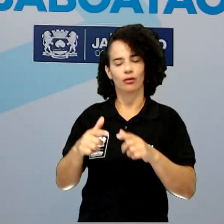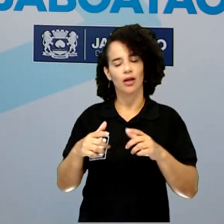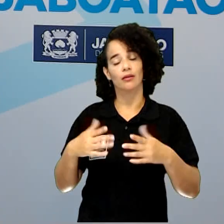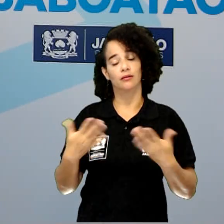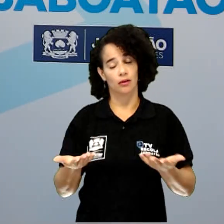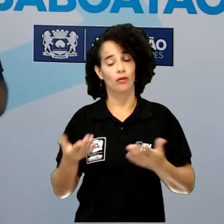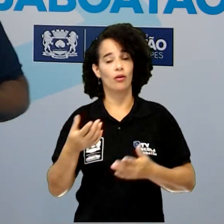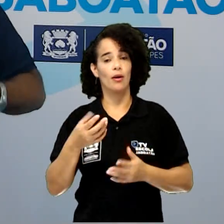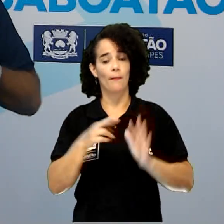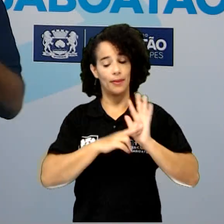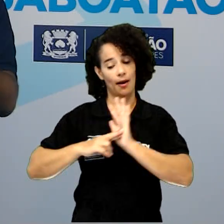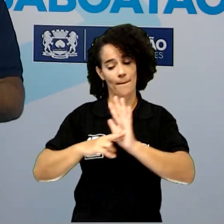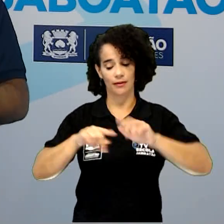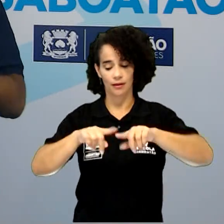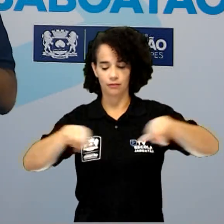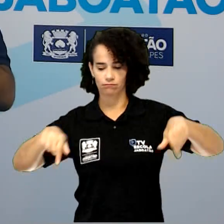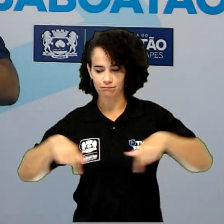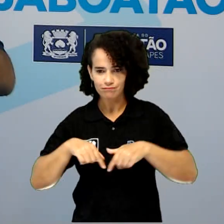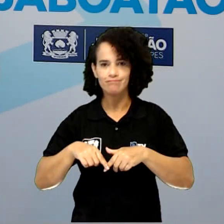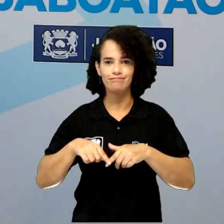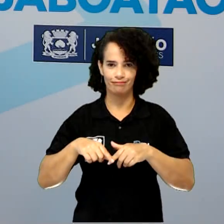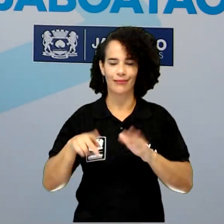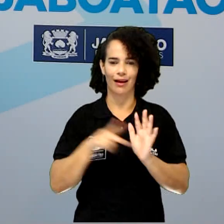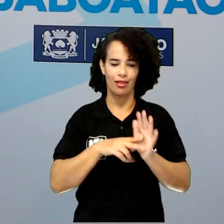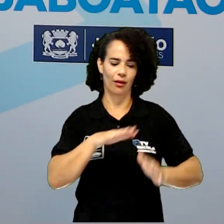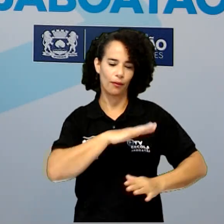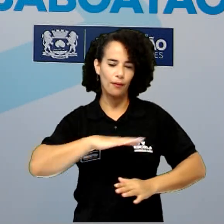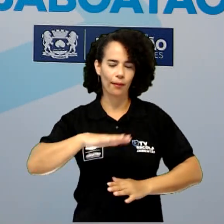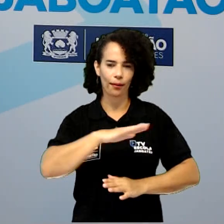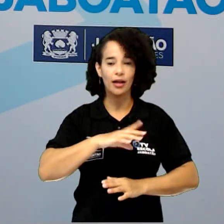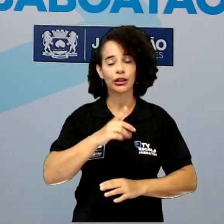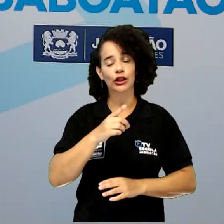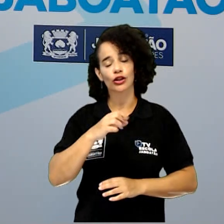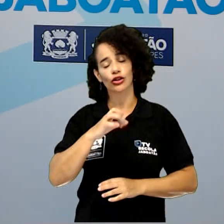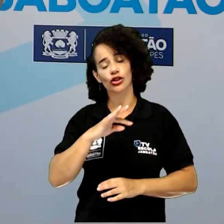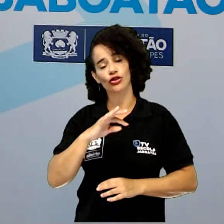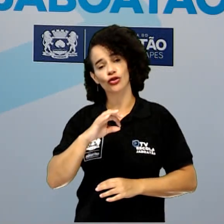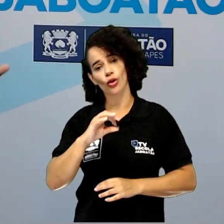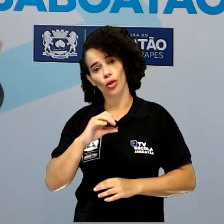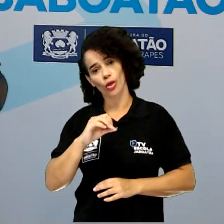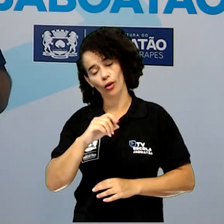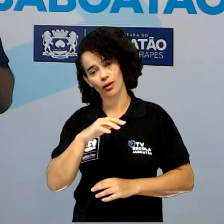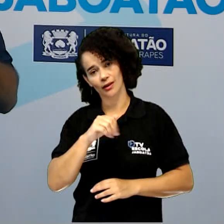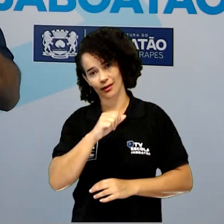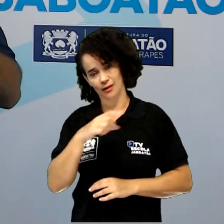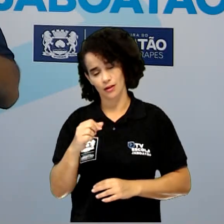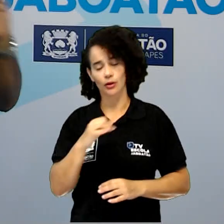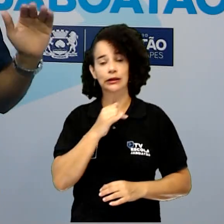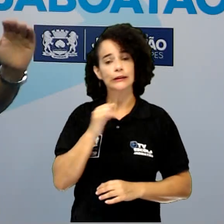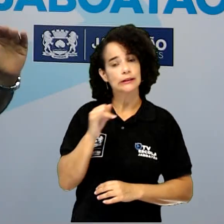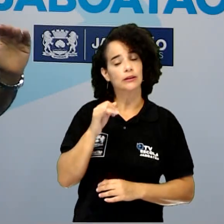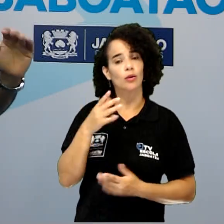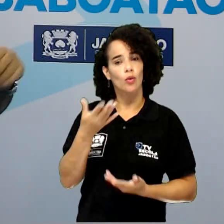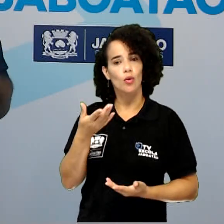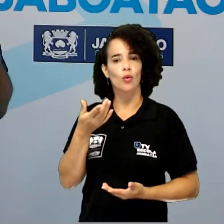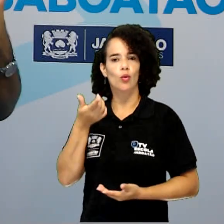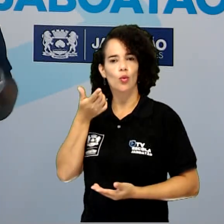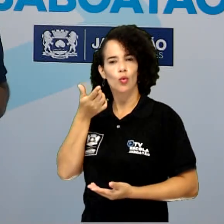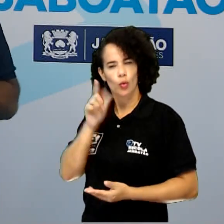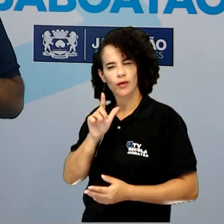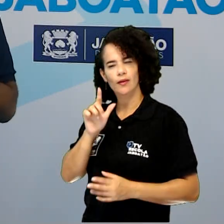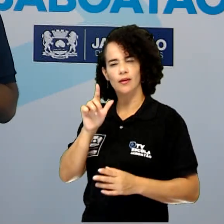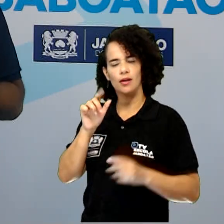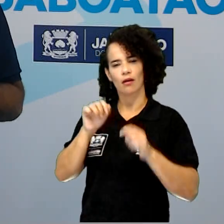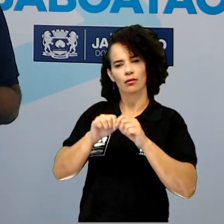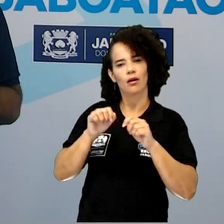técnica para que a distorção seja a menor possível, ou se eu conseguir, quem sabe, deixar ela inexistente. Mas é muito